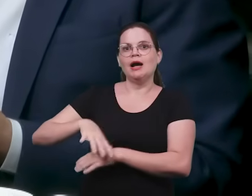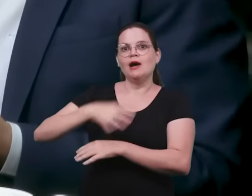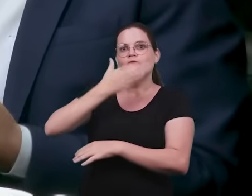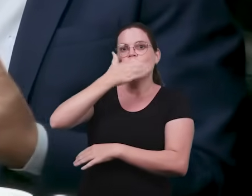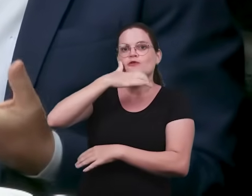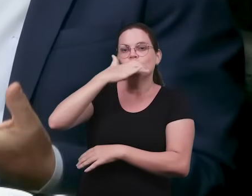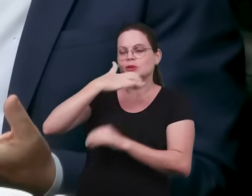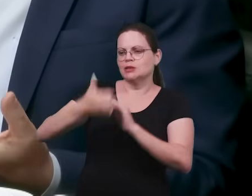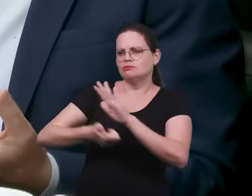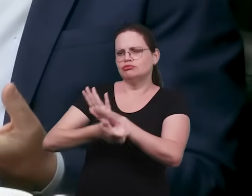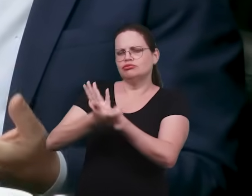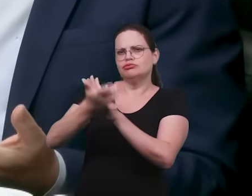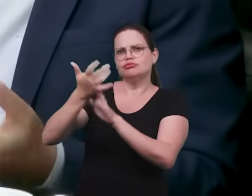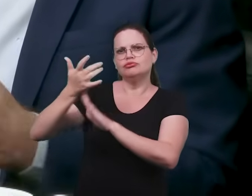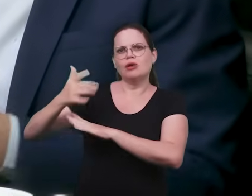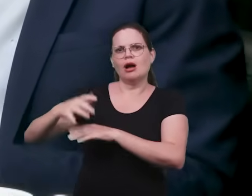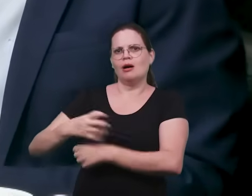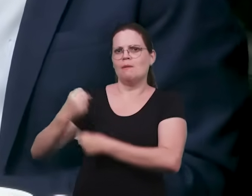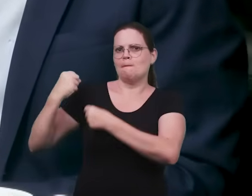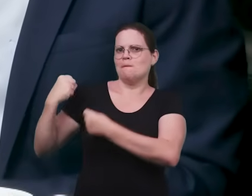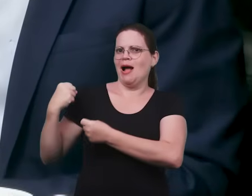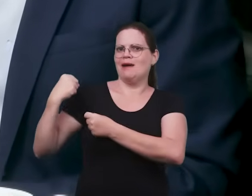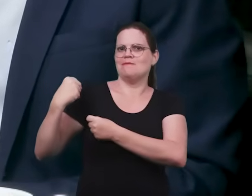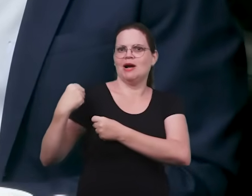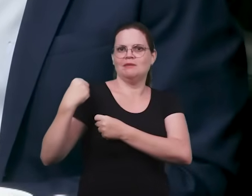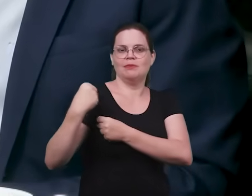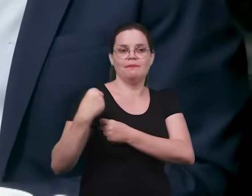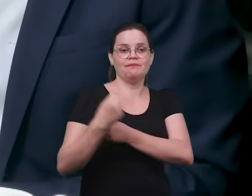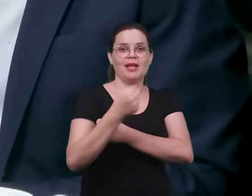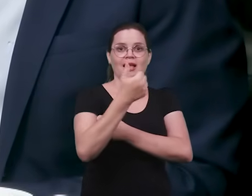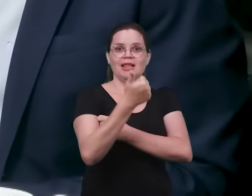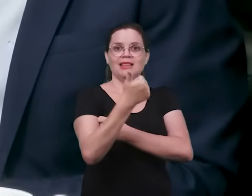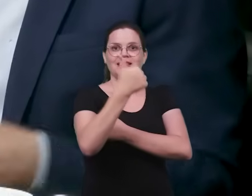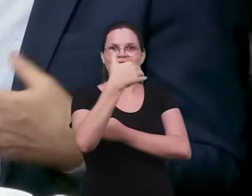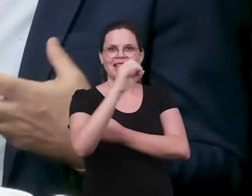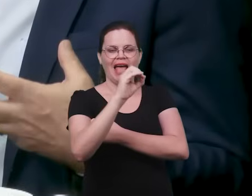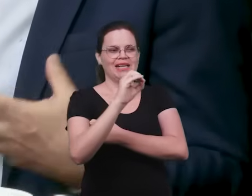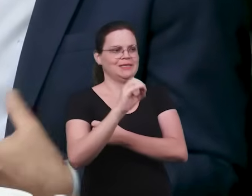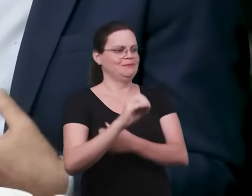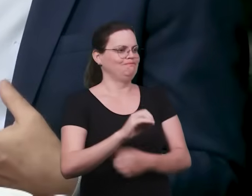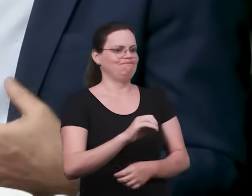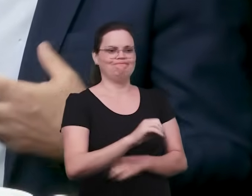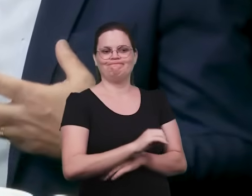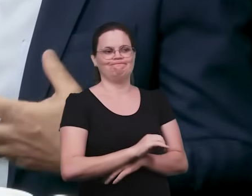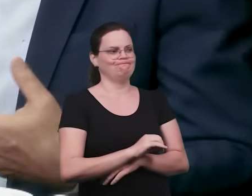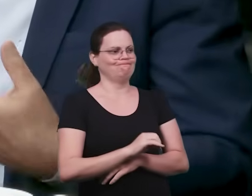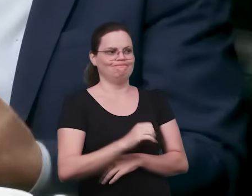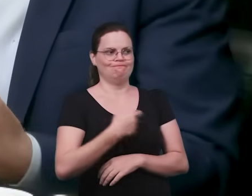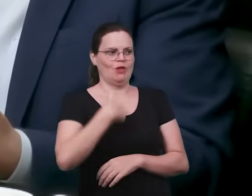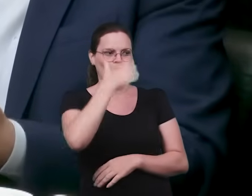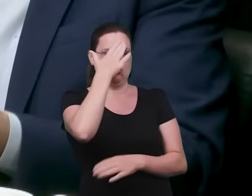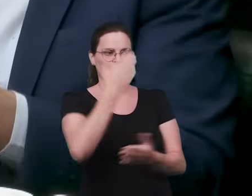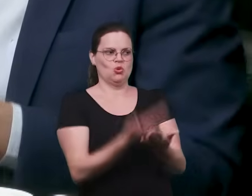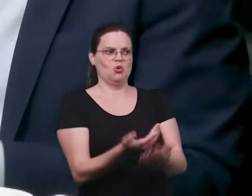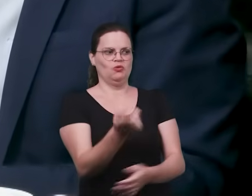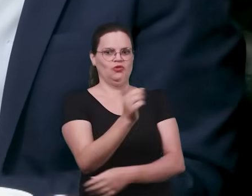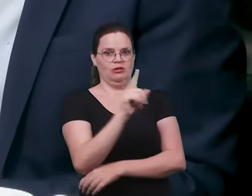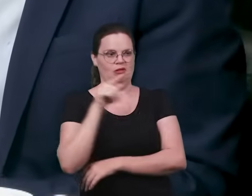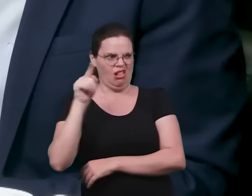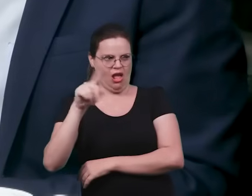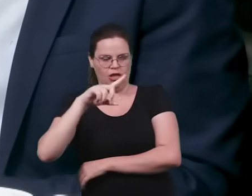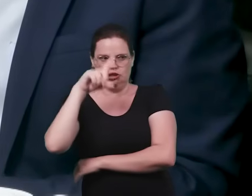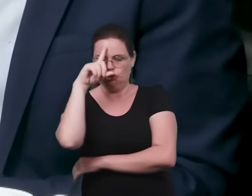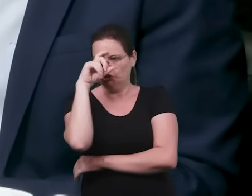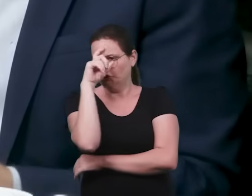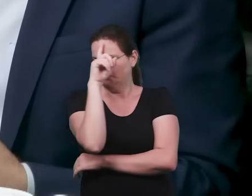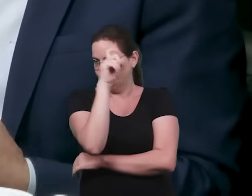trouxeram juntos a incredulidade. 10 deles, né, foram incrédulos e não confiaram naquela promessa que Deus